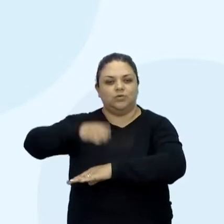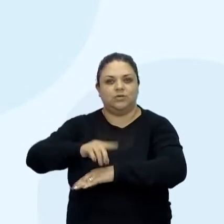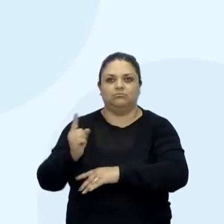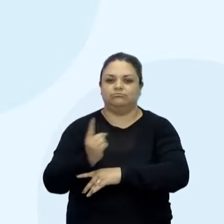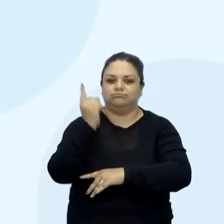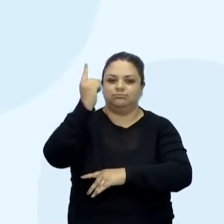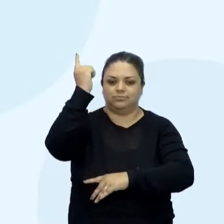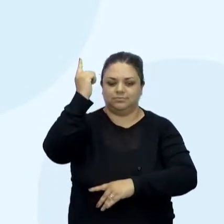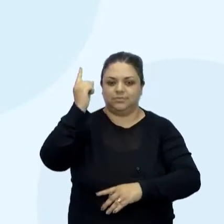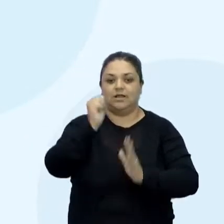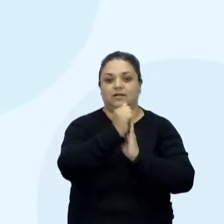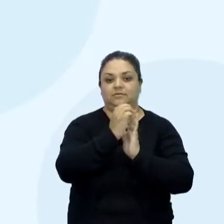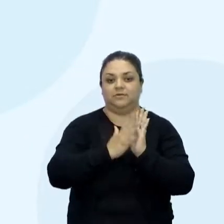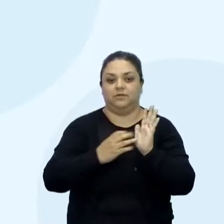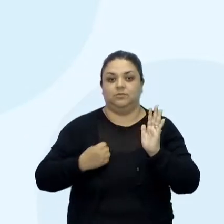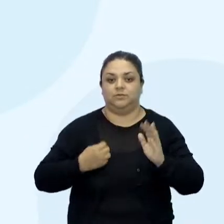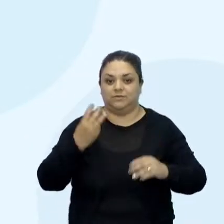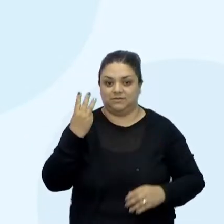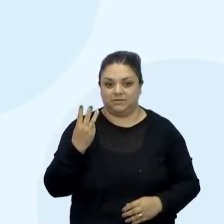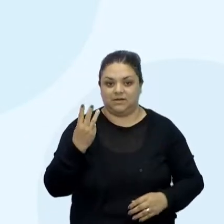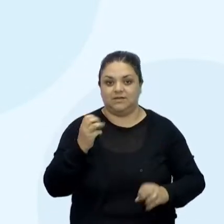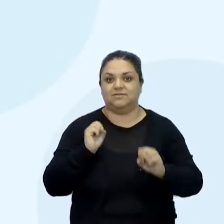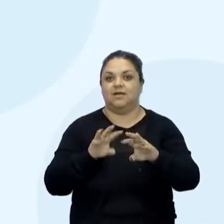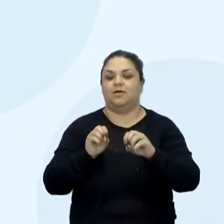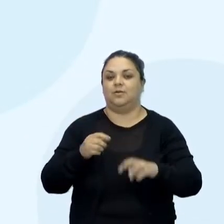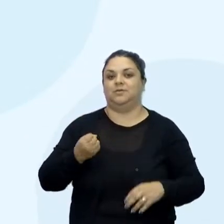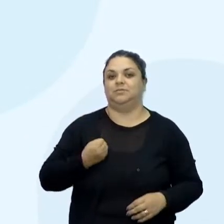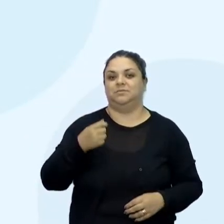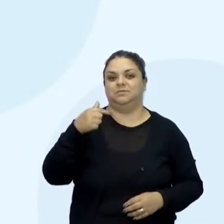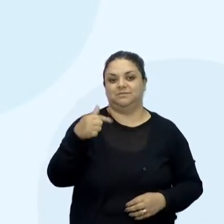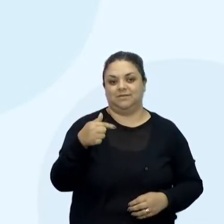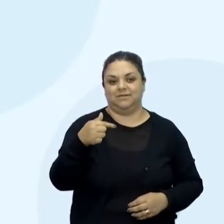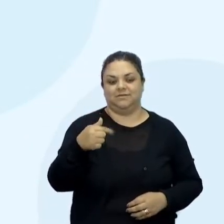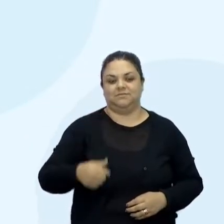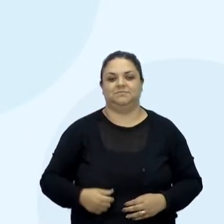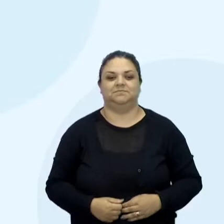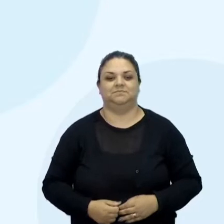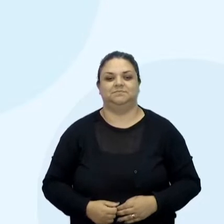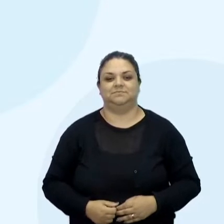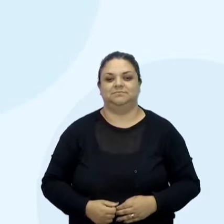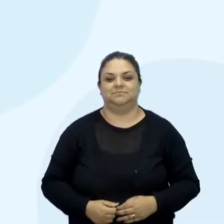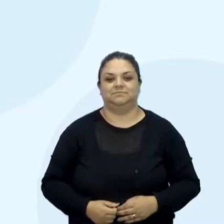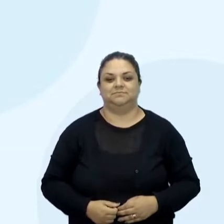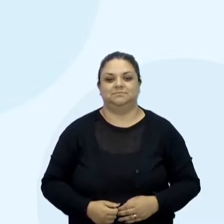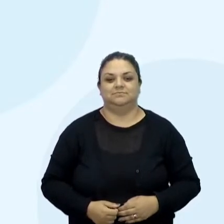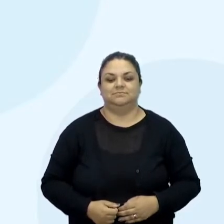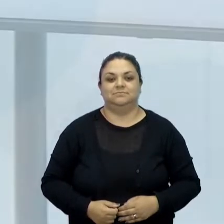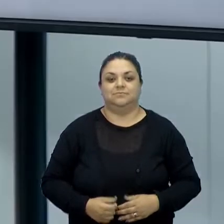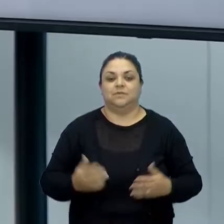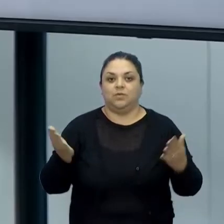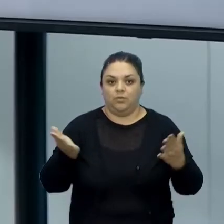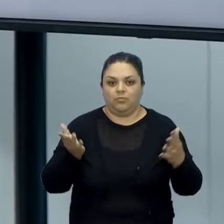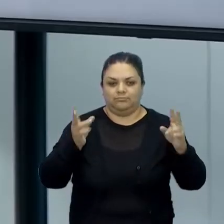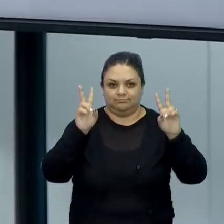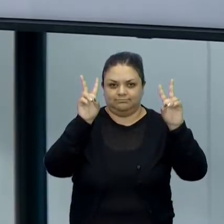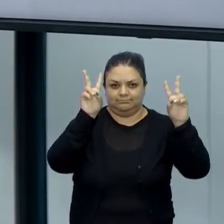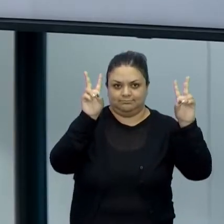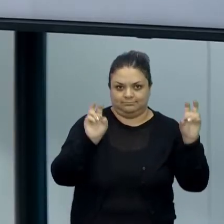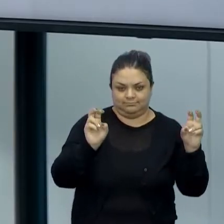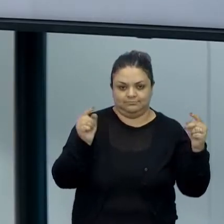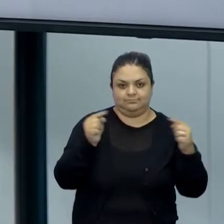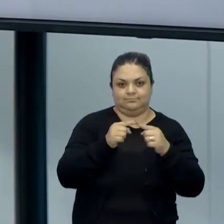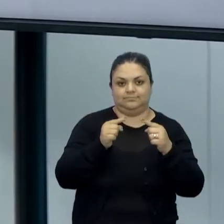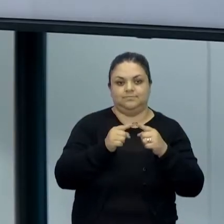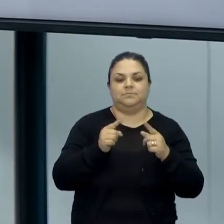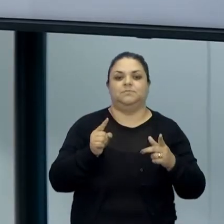na atividade 3, já na aula 7, pessoal. E, claro, né, nessa parte da vida das alturas, nós estamos falando sobre